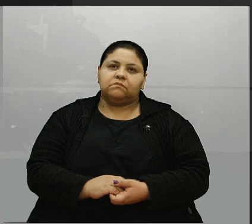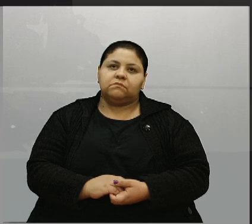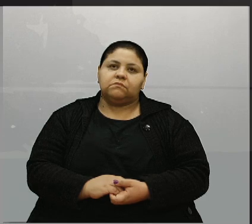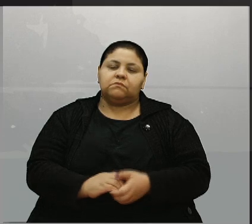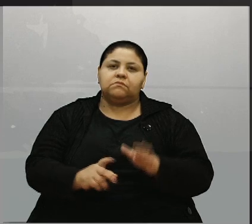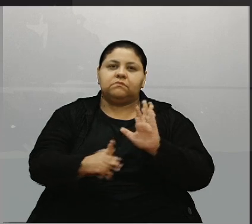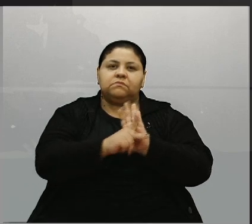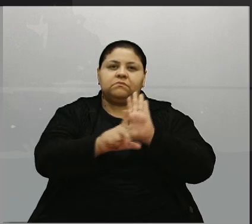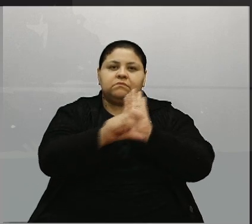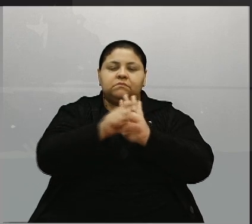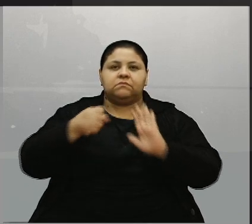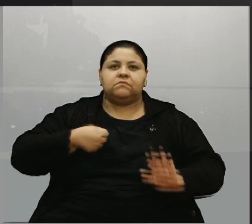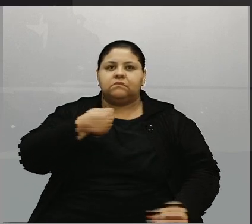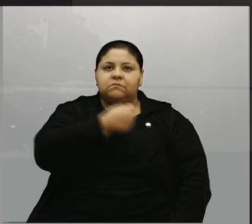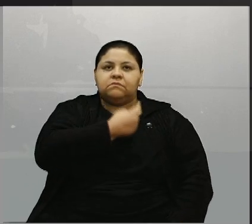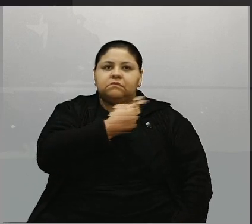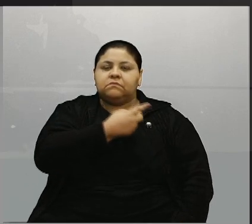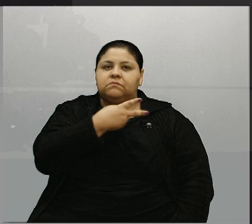Projeto de lei número